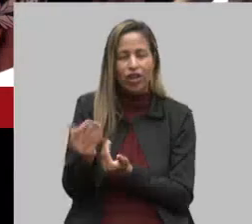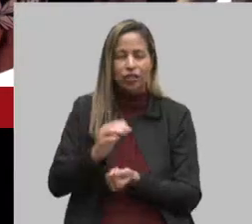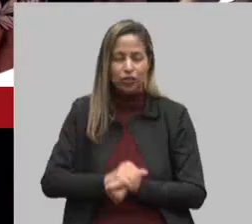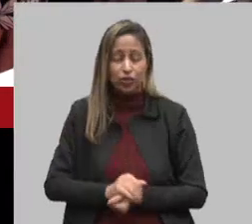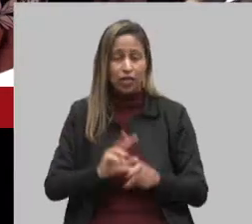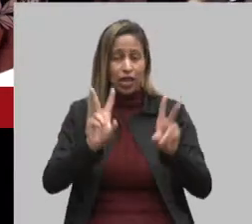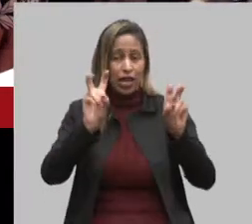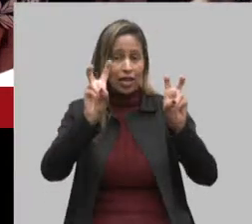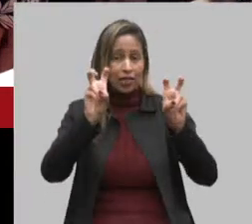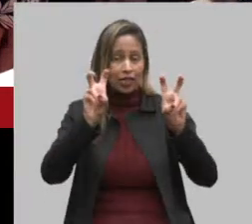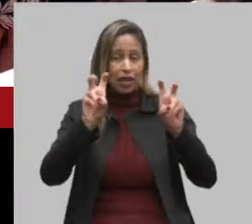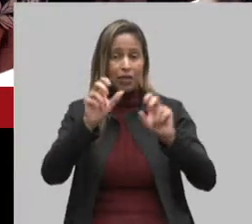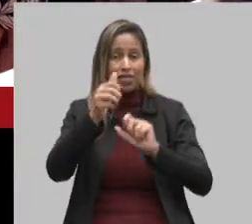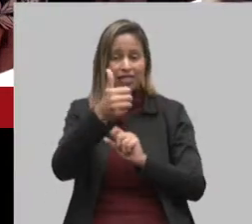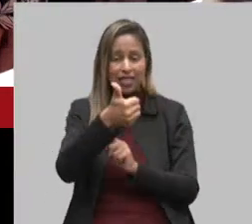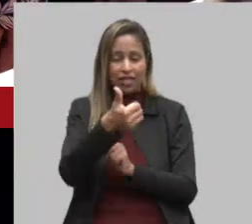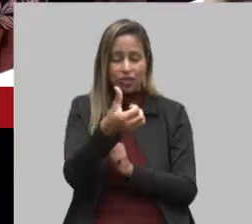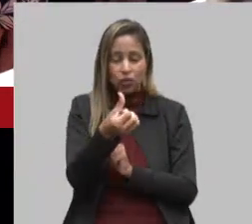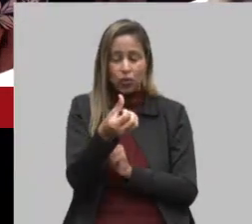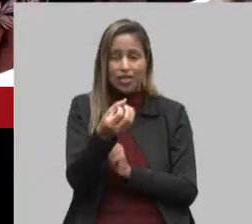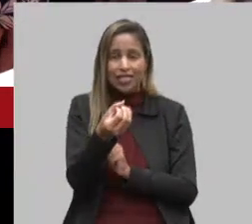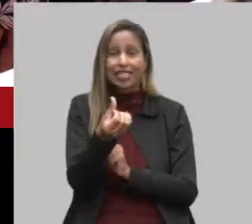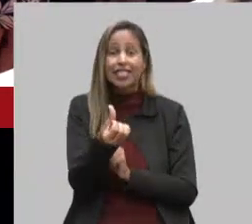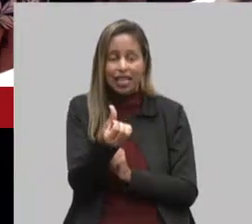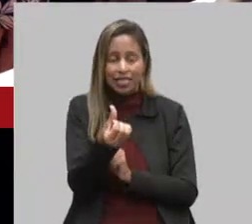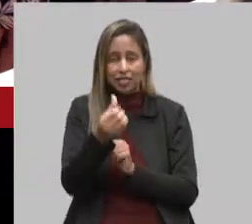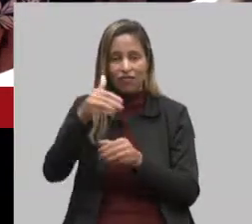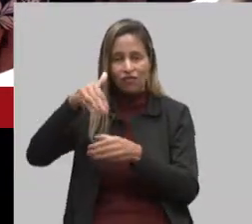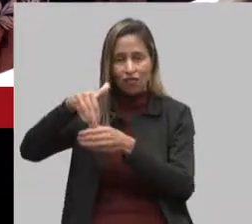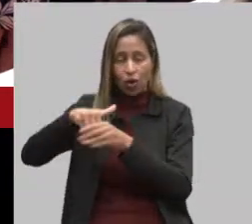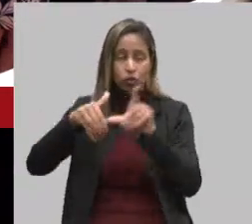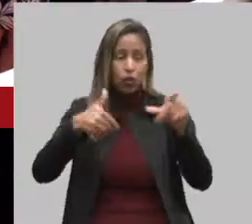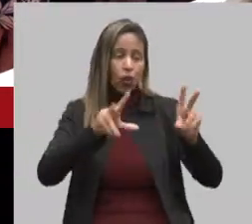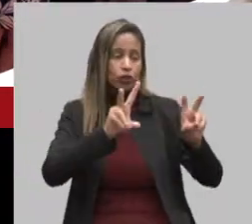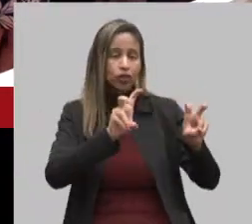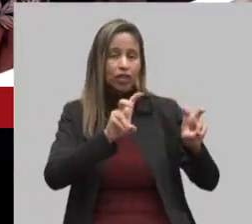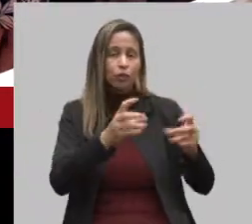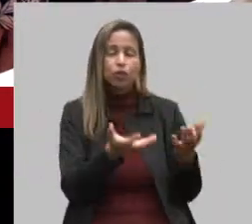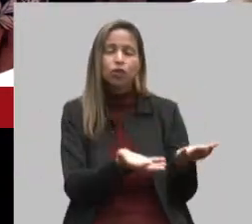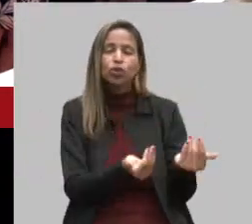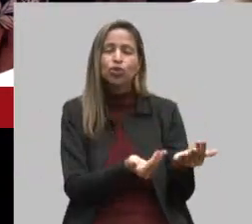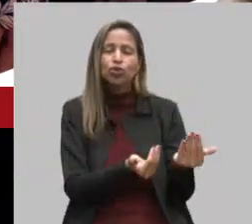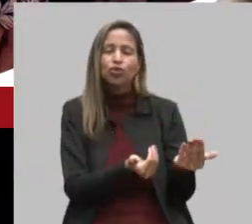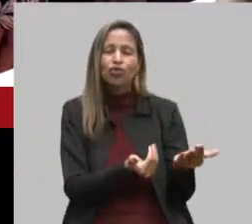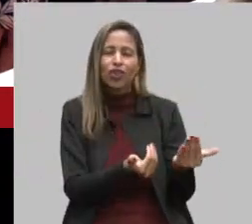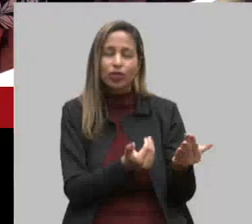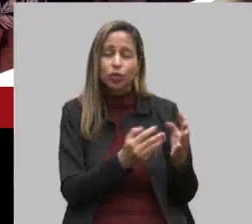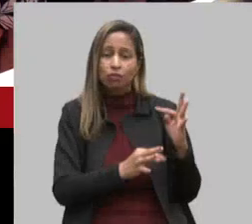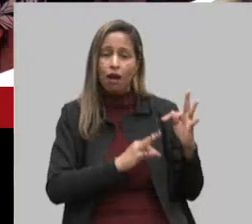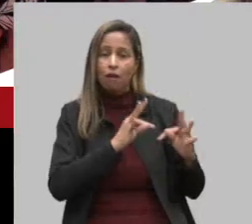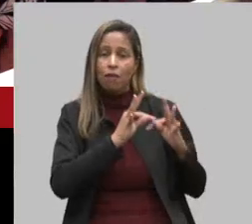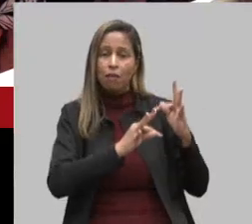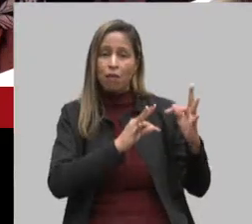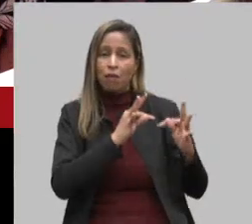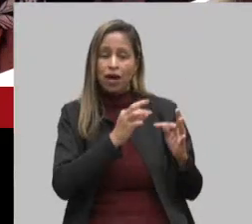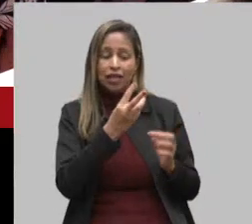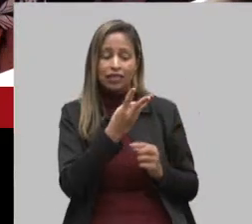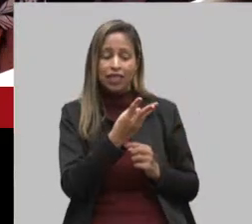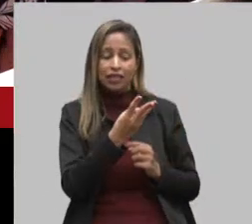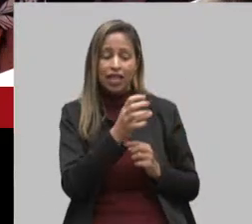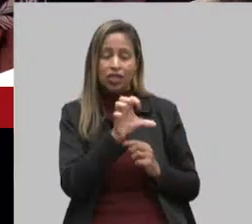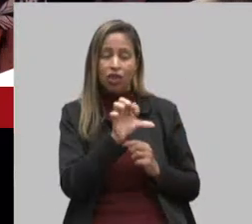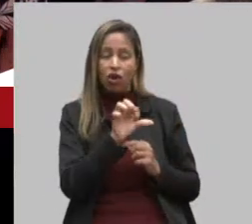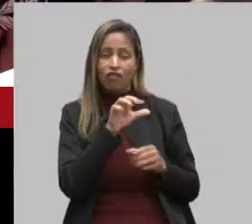recebeu 106 votos e o outro tema Juventude e tecnologia que teve 39